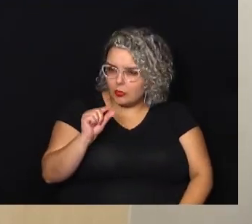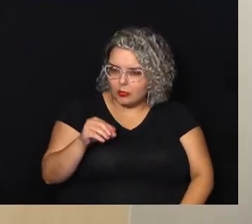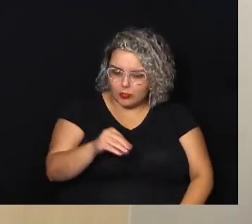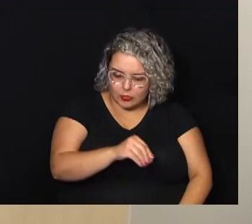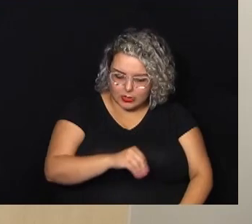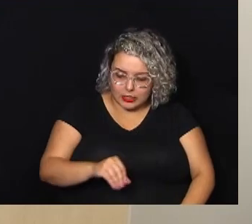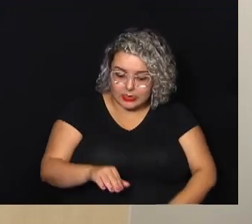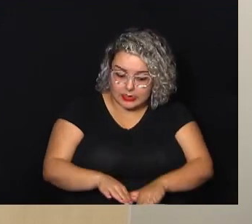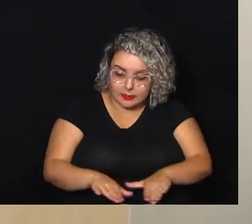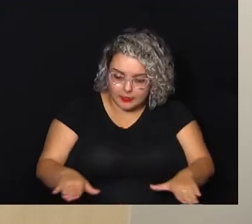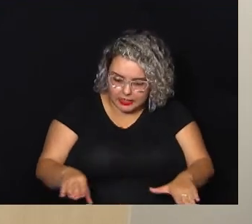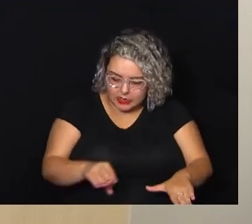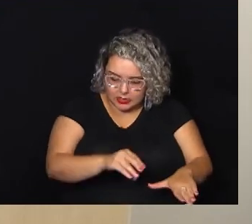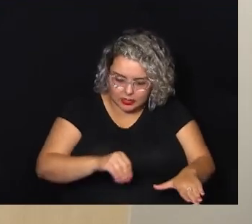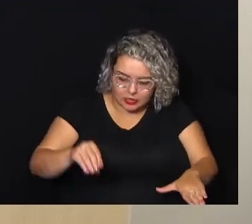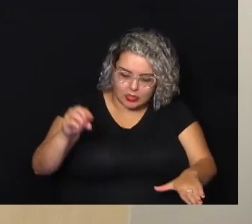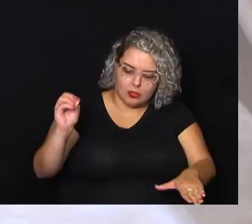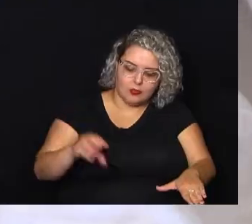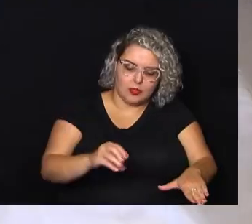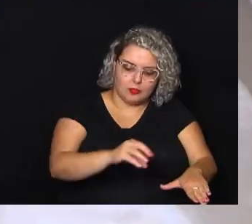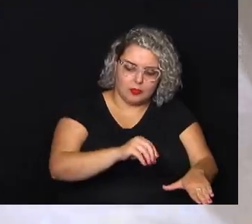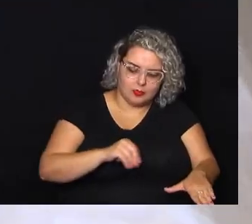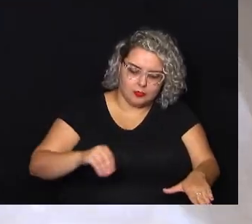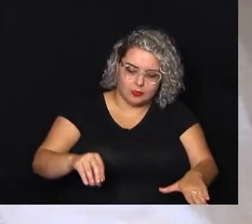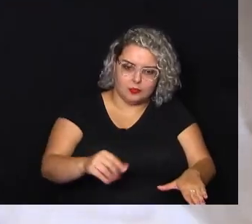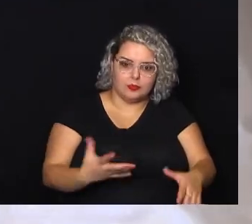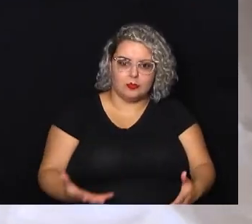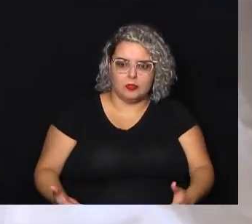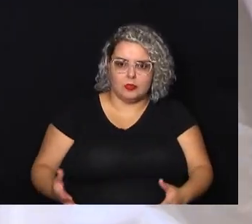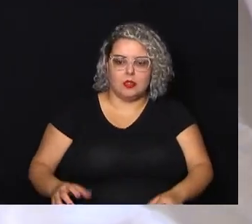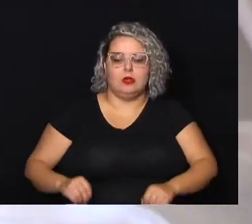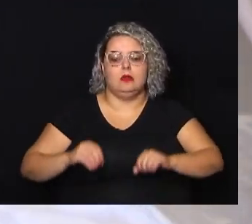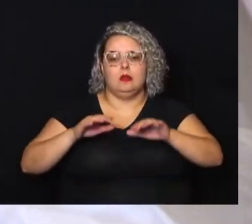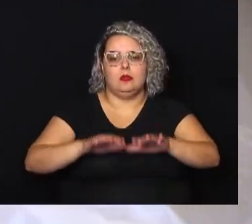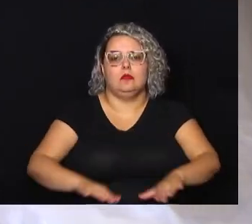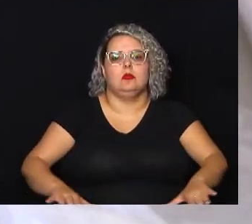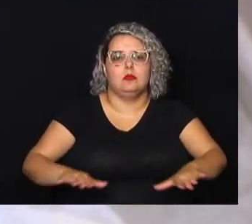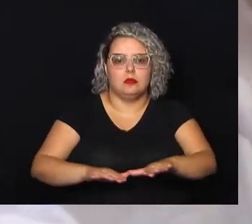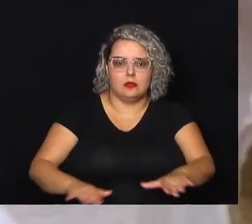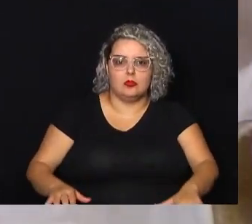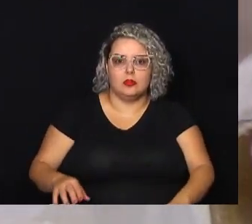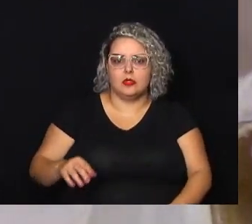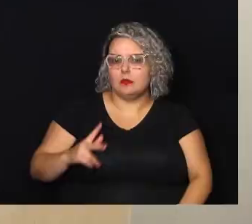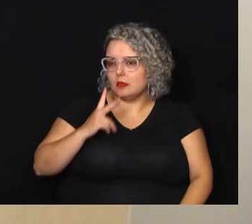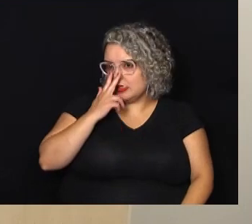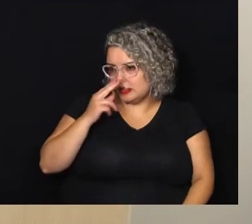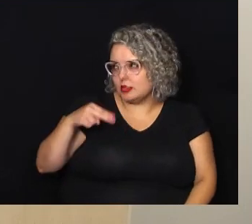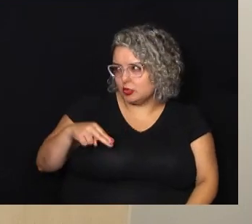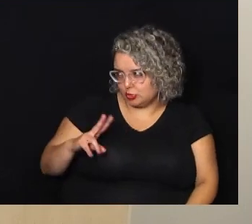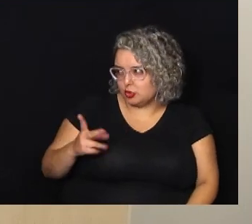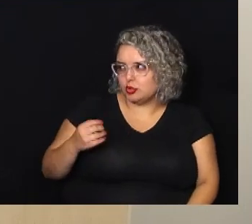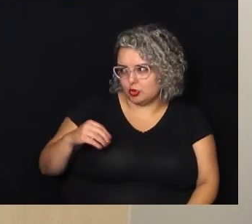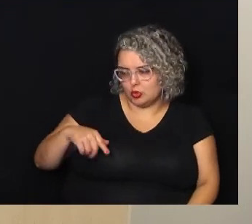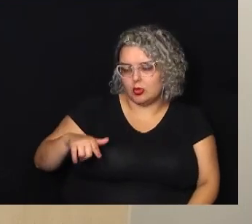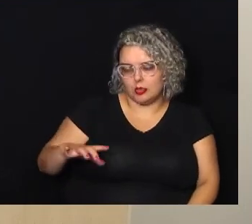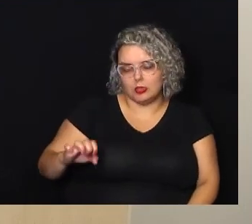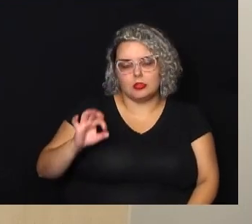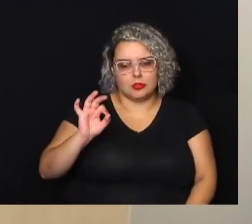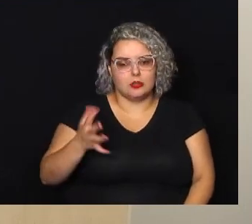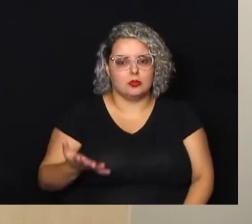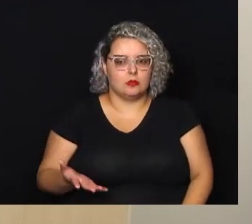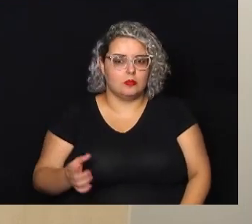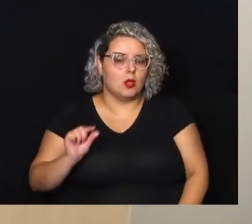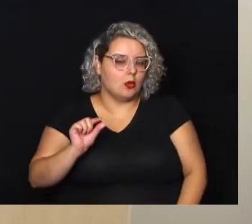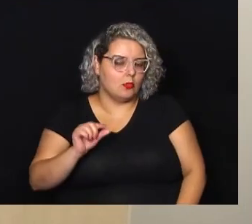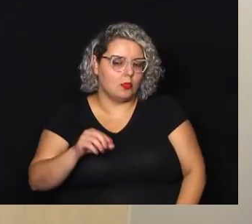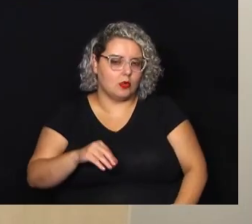de farinha na bancada e ir cortando normal, como se fosse uma massa. Nhoque, por exemplo. Então a gente pode colocar um pouquinho de